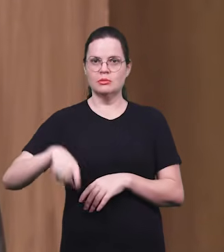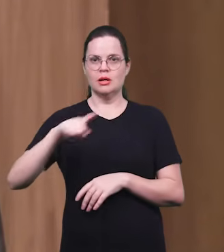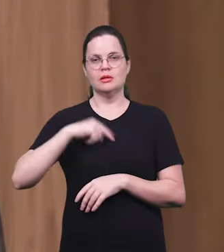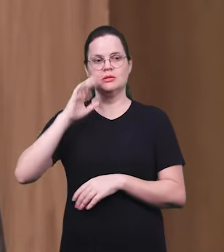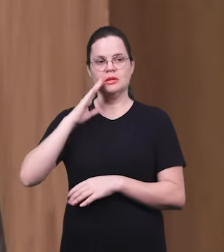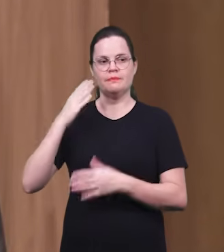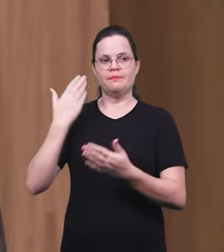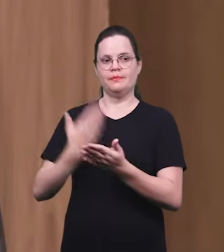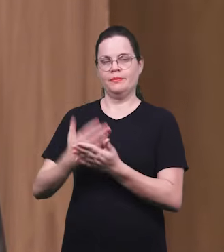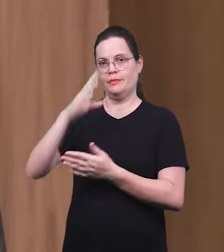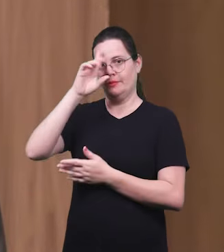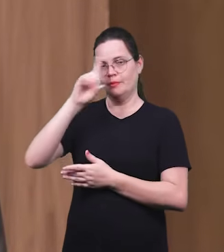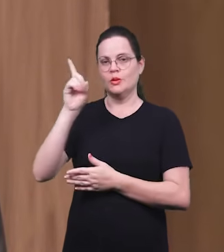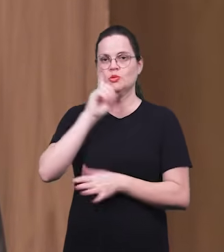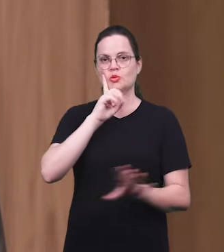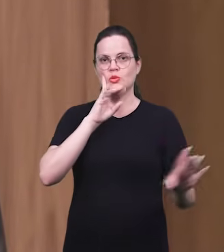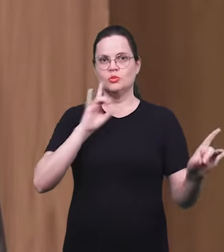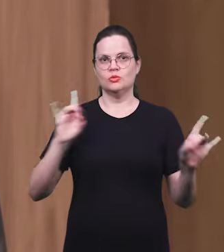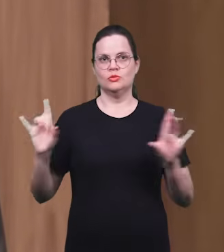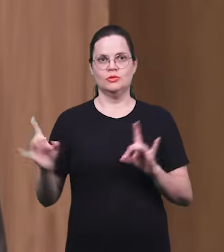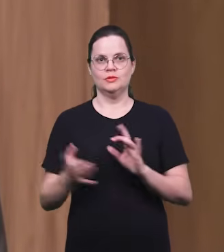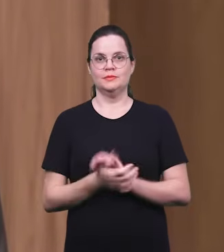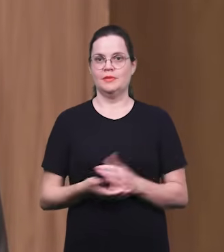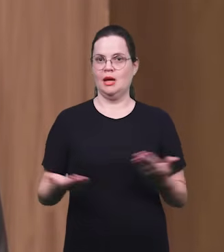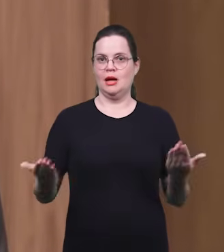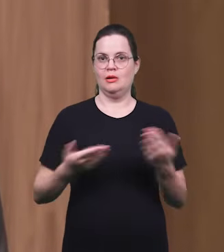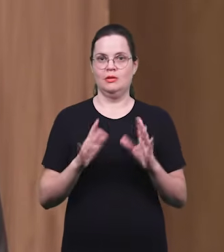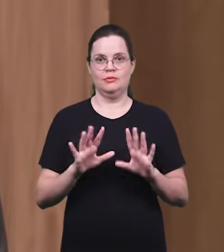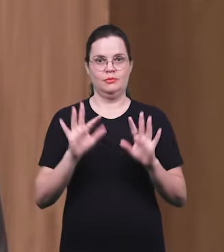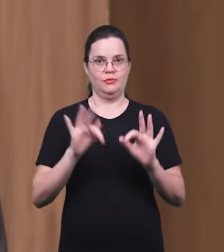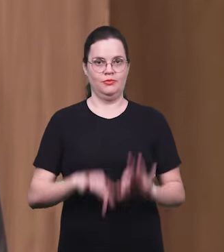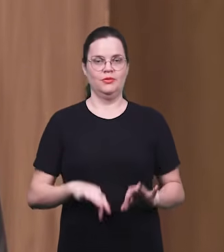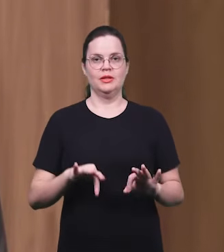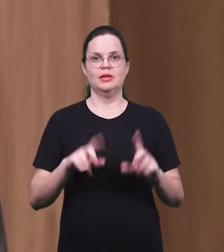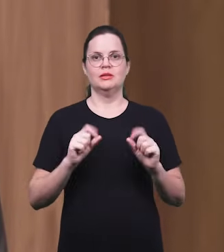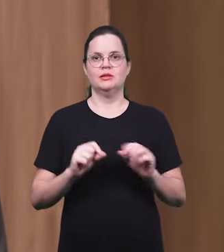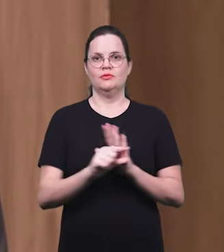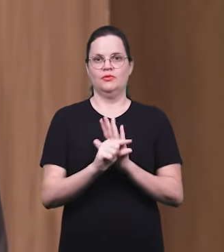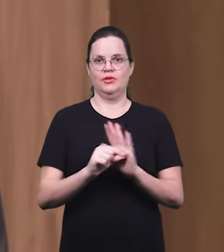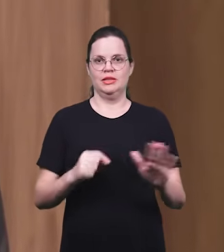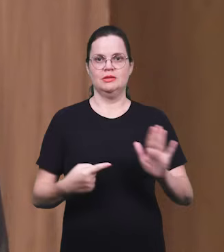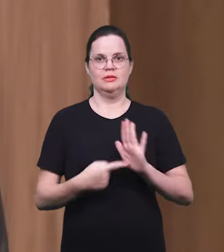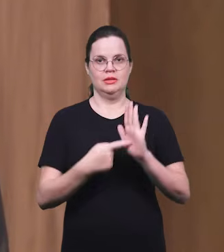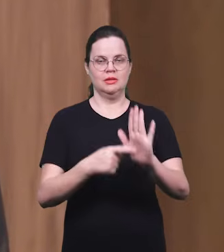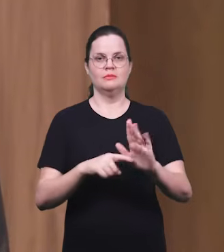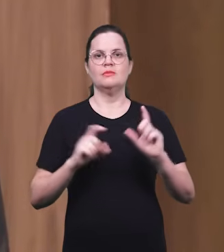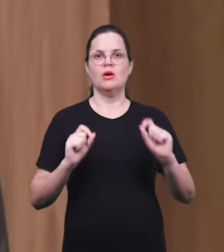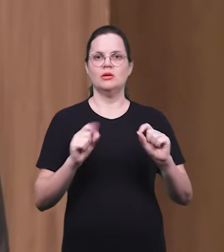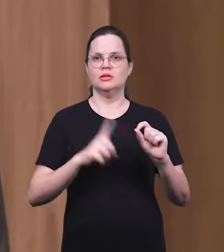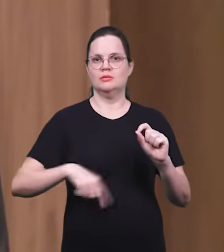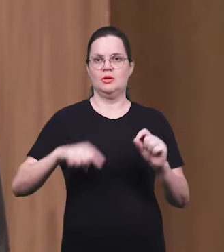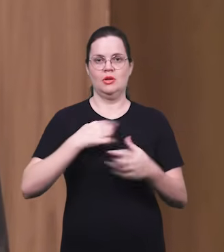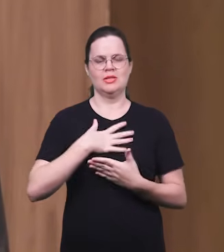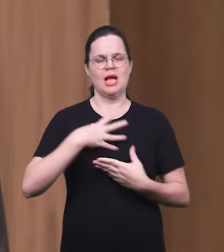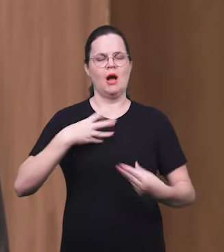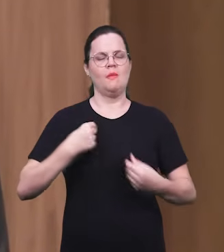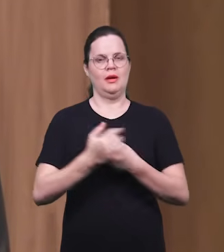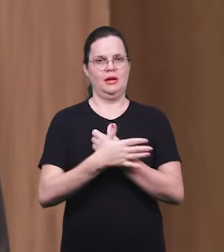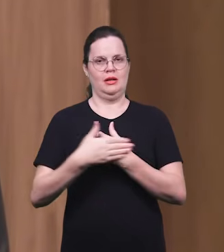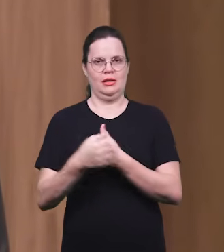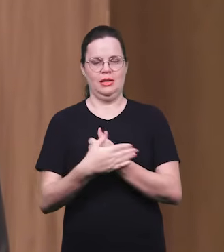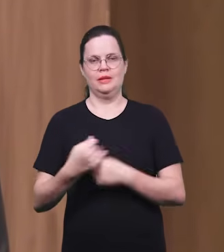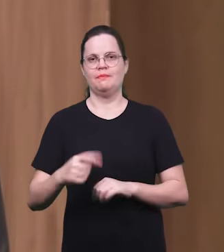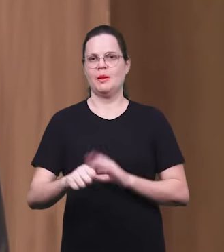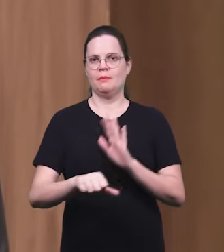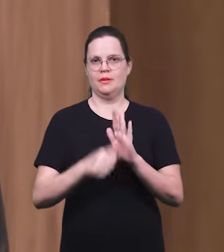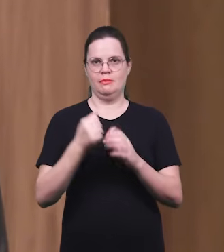a confiar nele dia após dia. Eu quero encerrar com um versículo que é um verdadeiro abraço para a alma, que